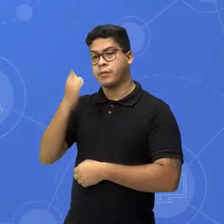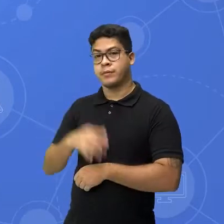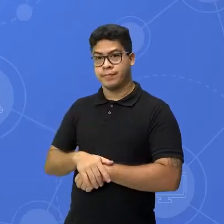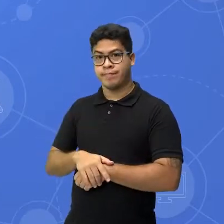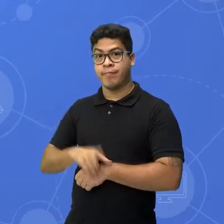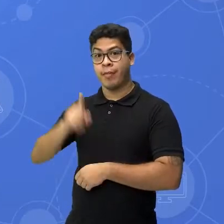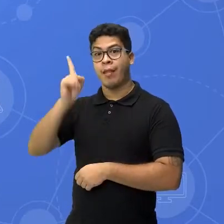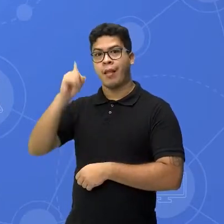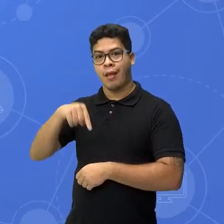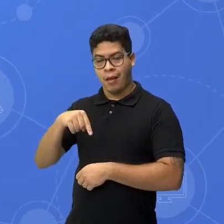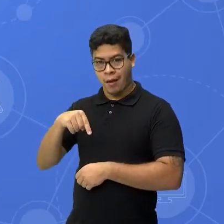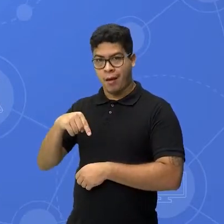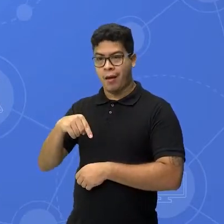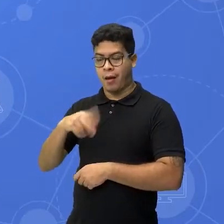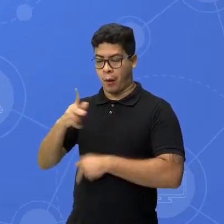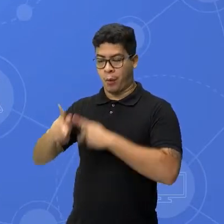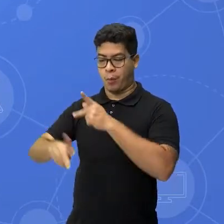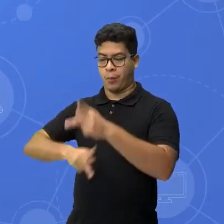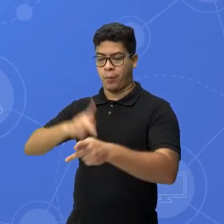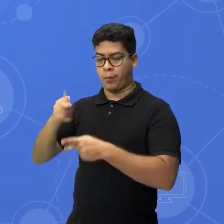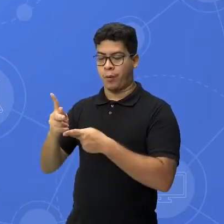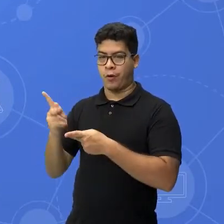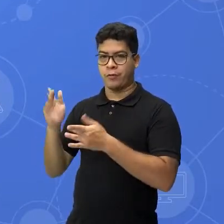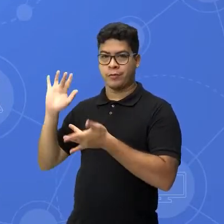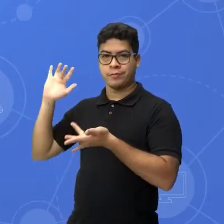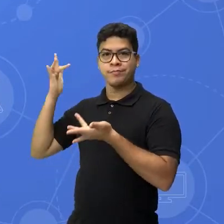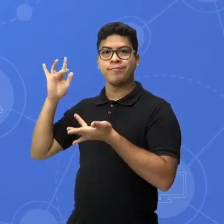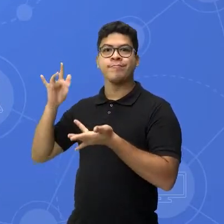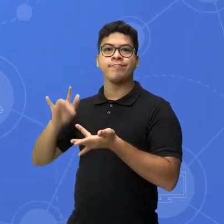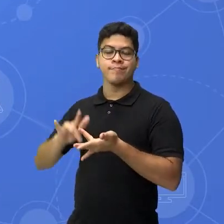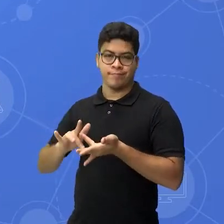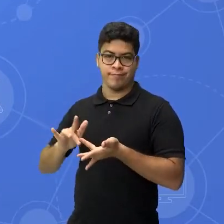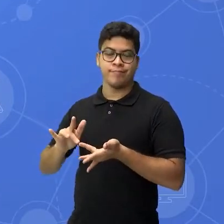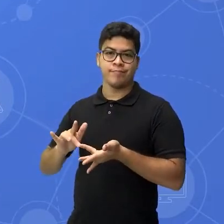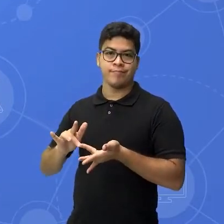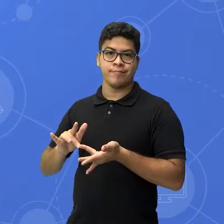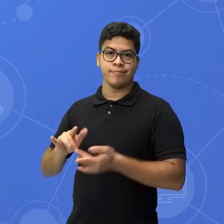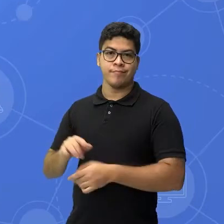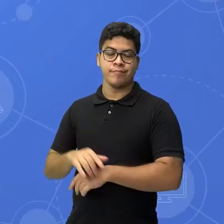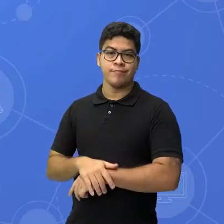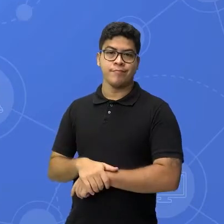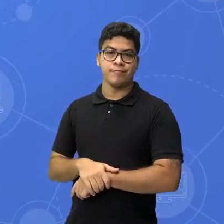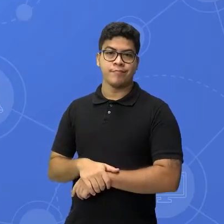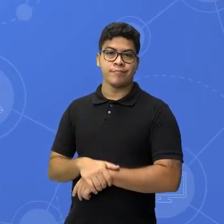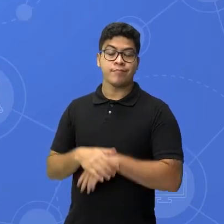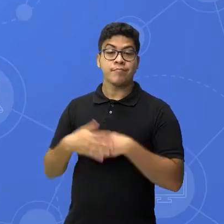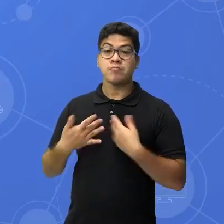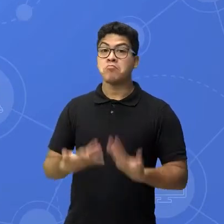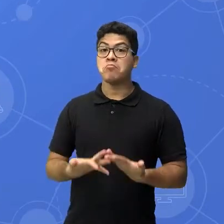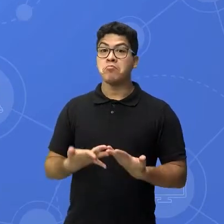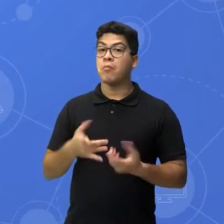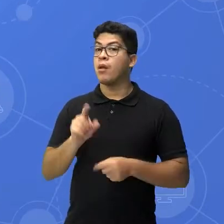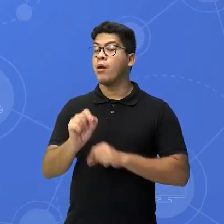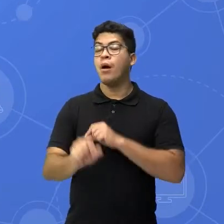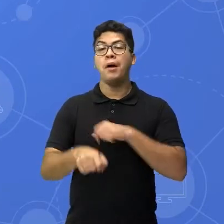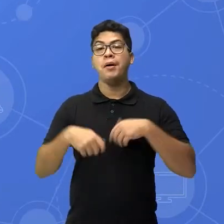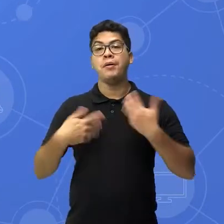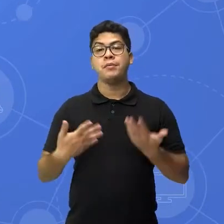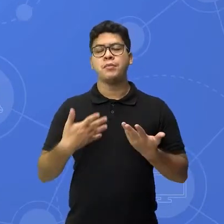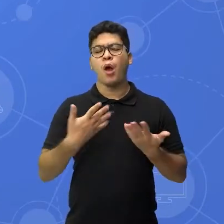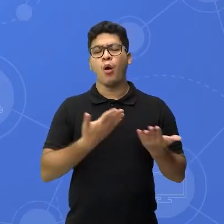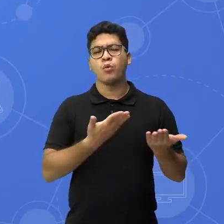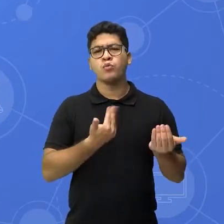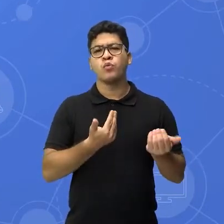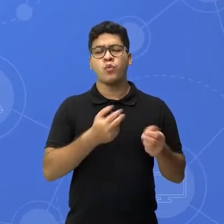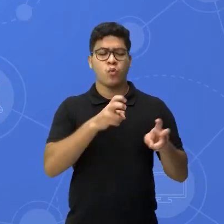certo? Muito bem. E como é que se dá, no caso, para essa juventude rural,